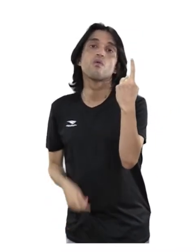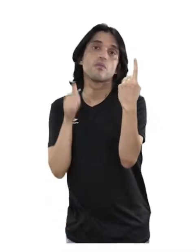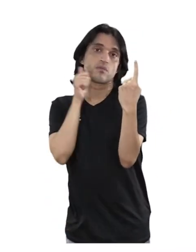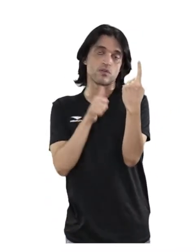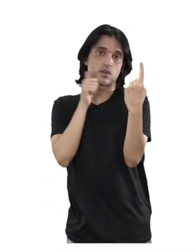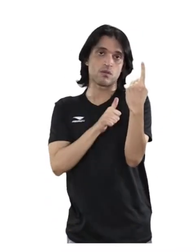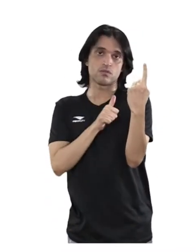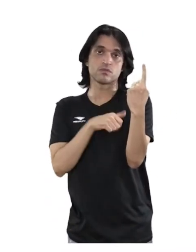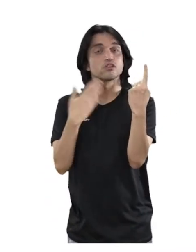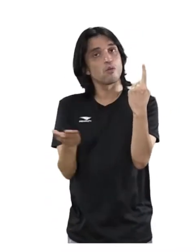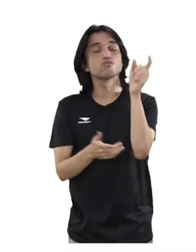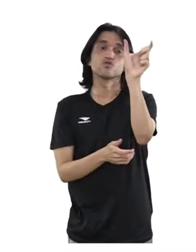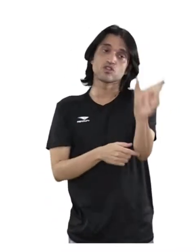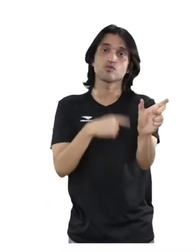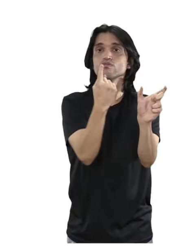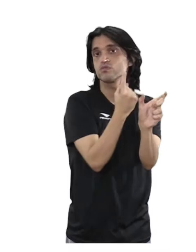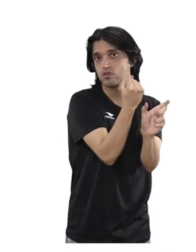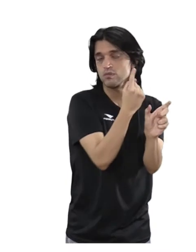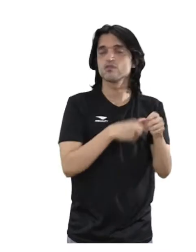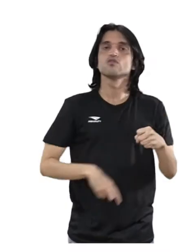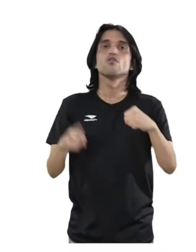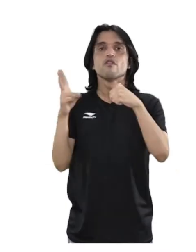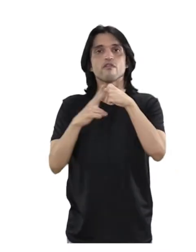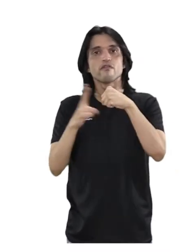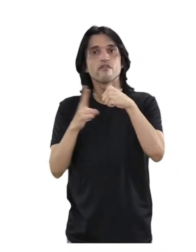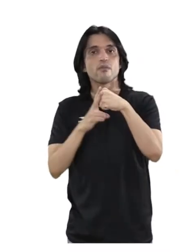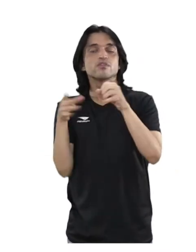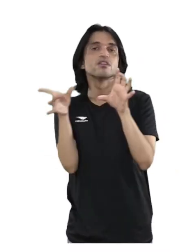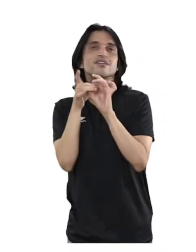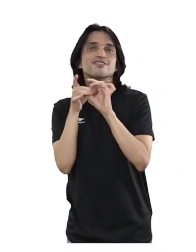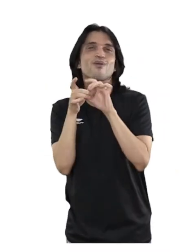o predicativo, que é a característica dessa mulher.